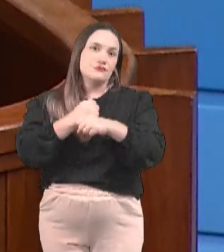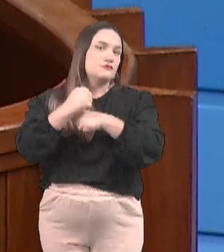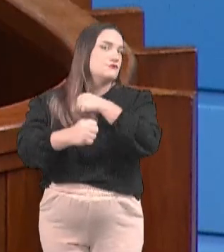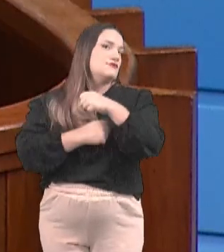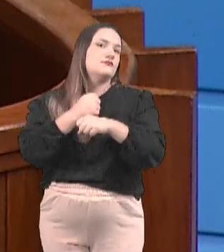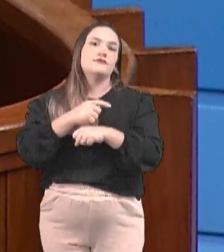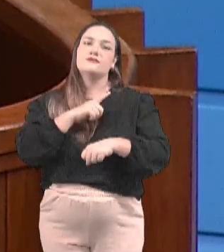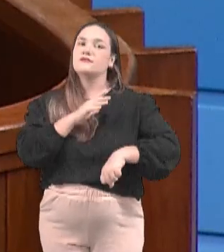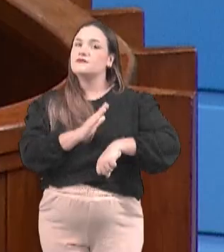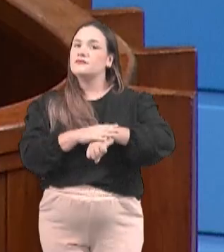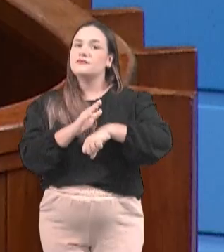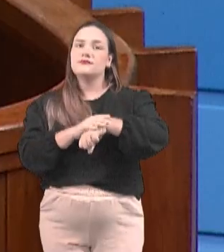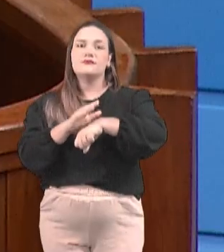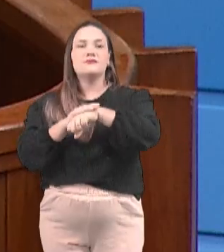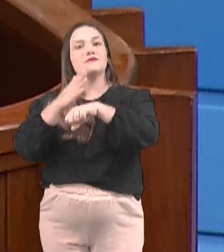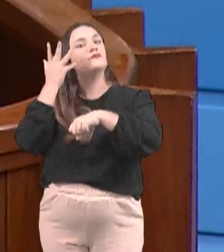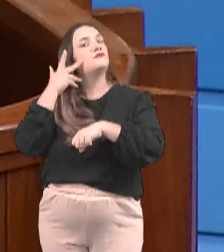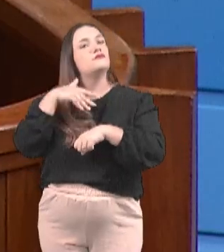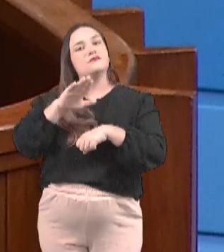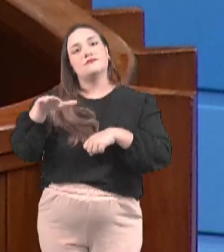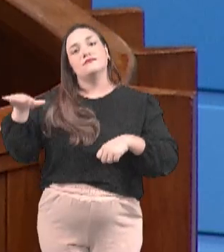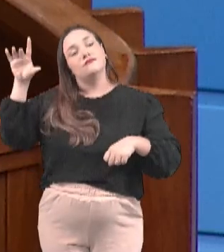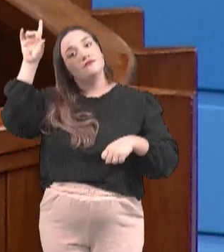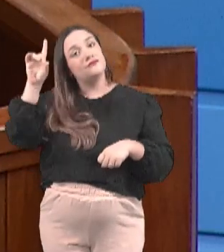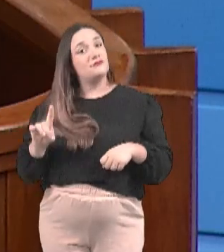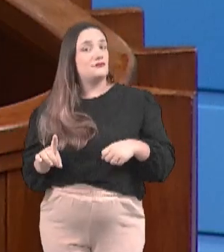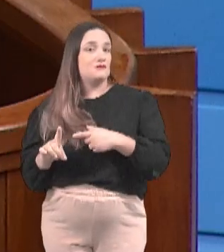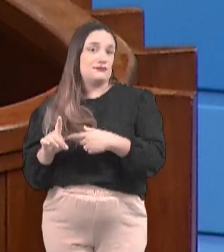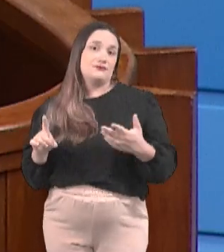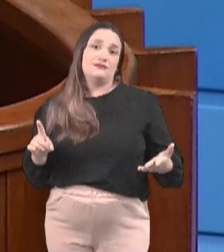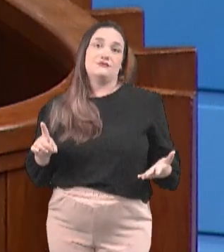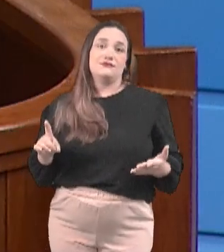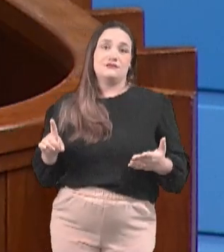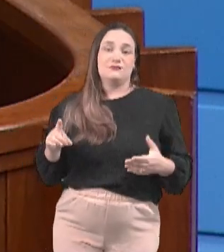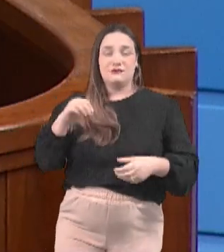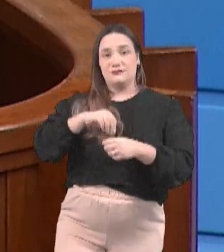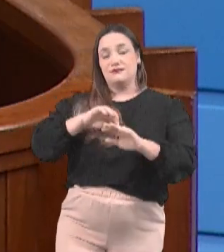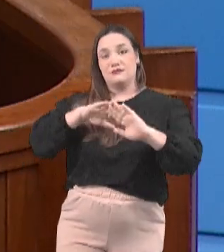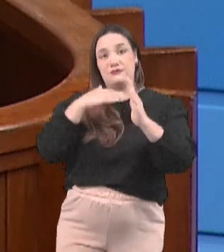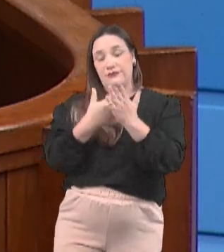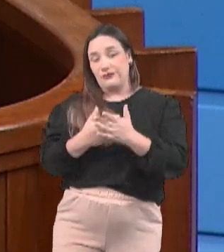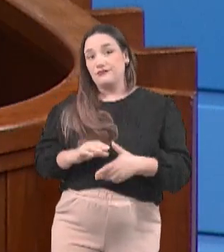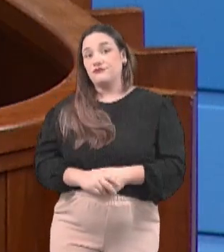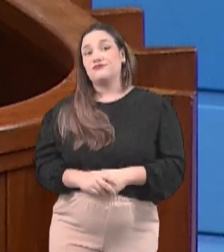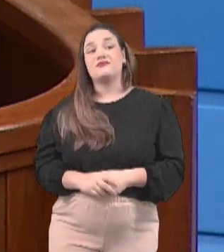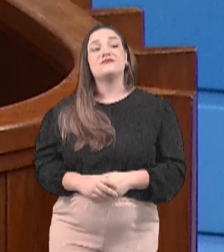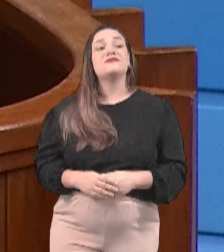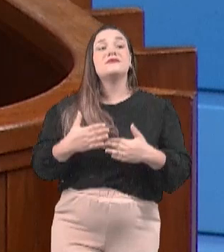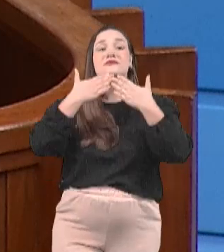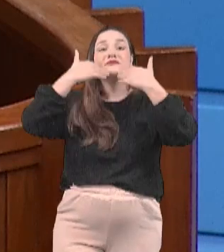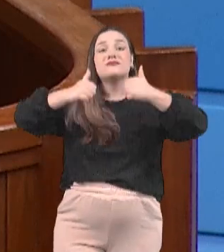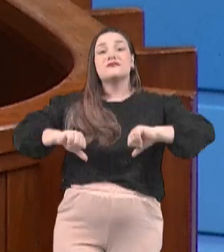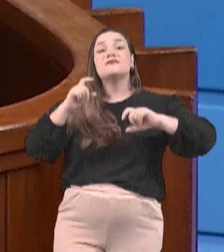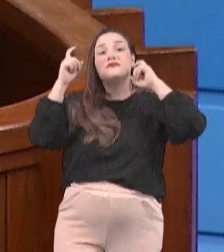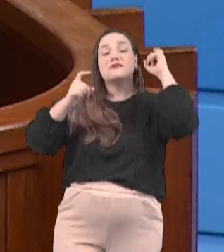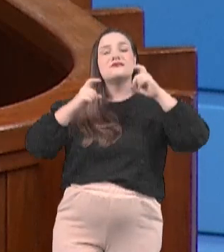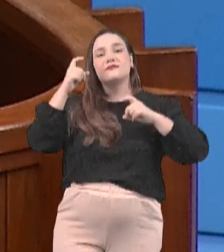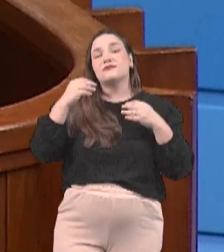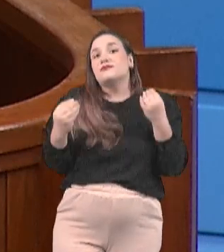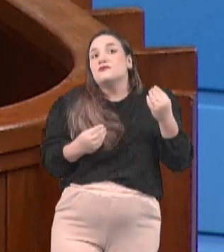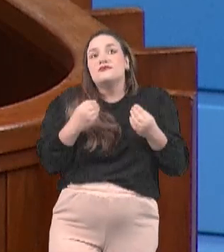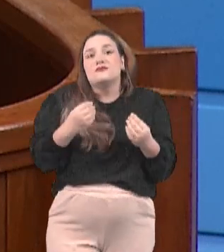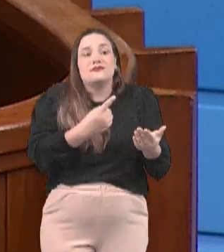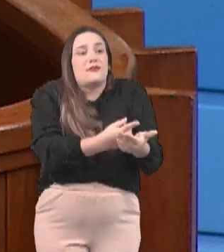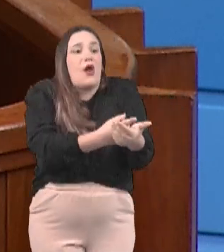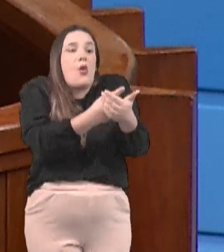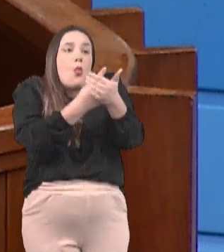das crianças da educação especial nas escolas, e uma outra situação preocupante, que é como tratar